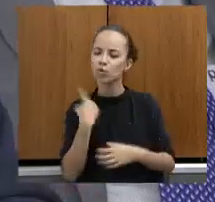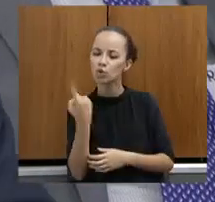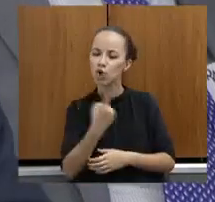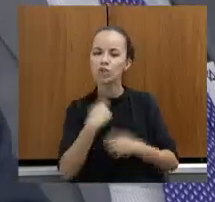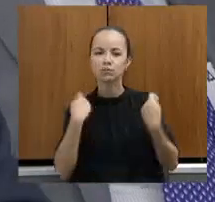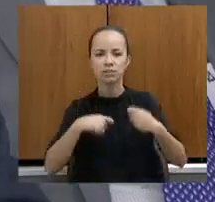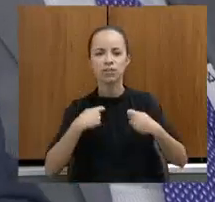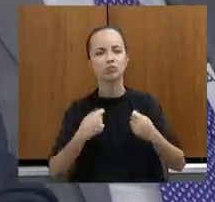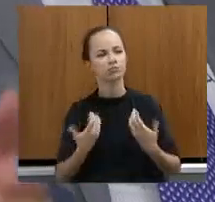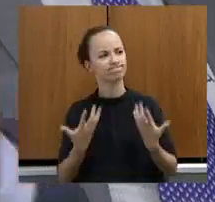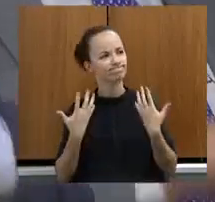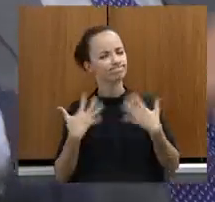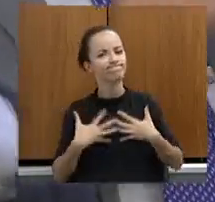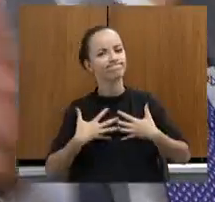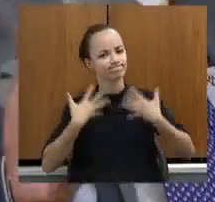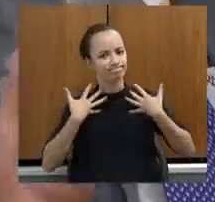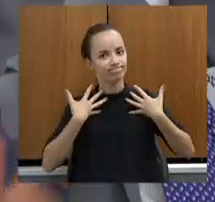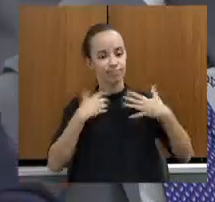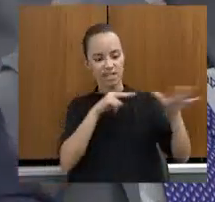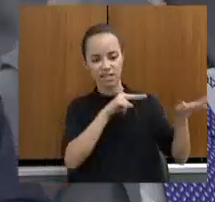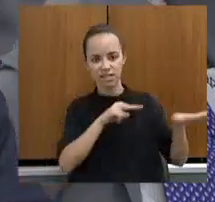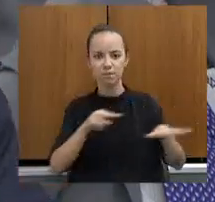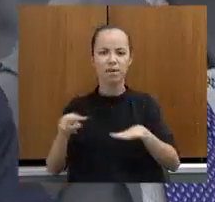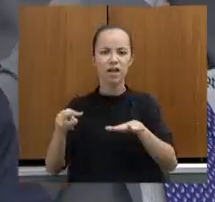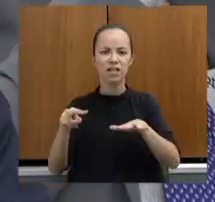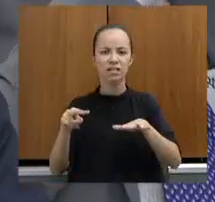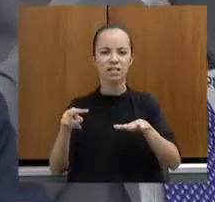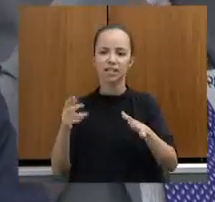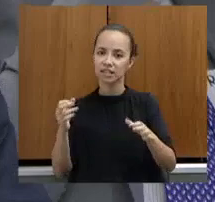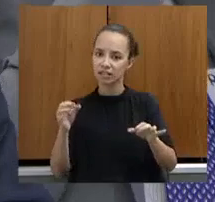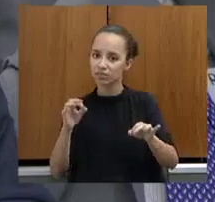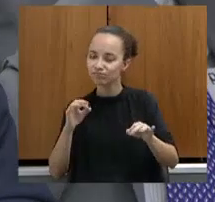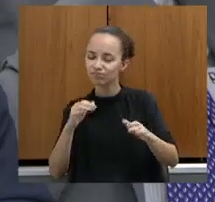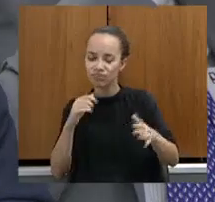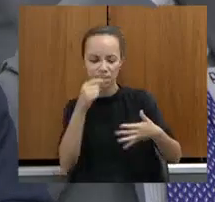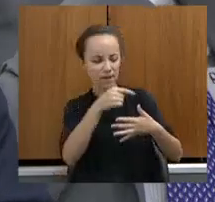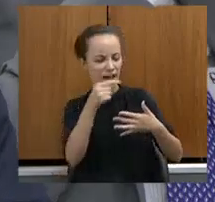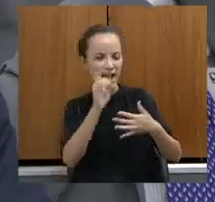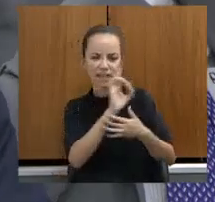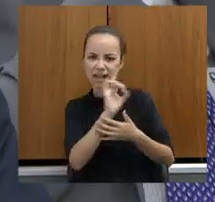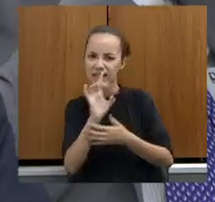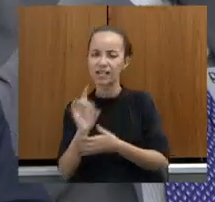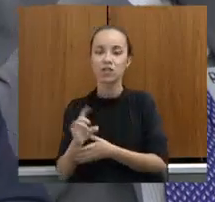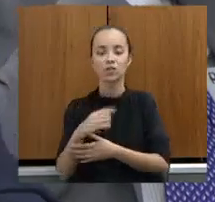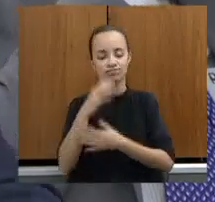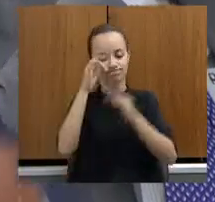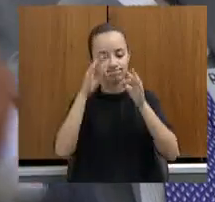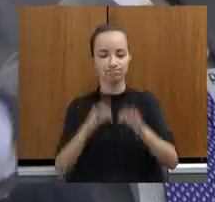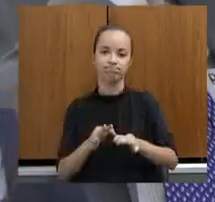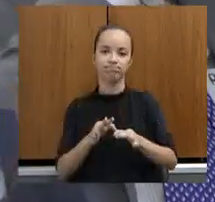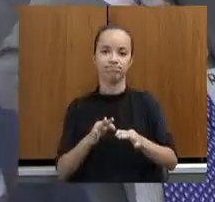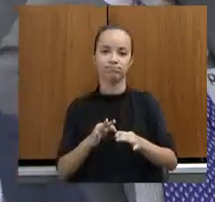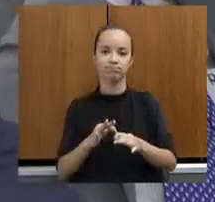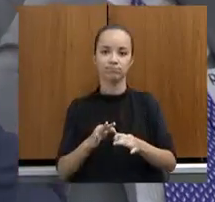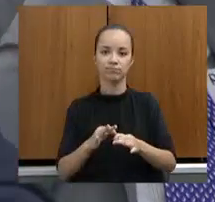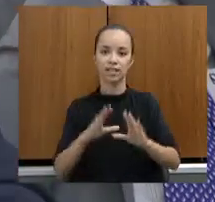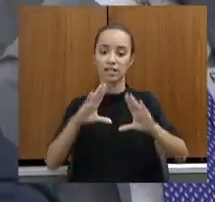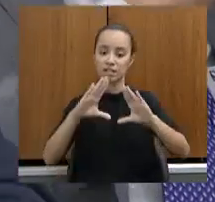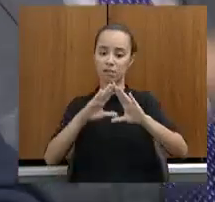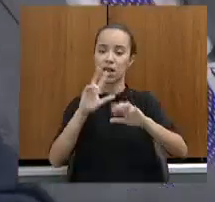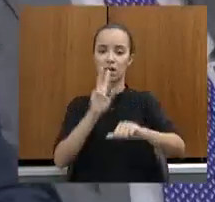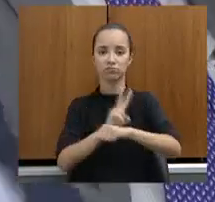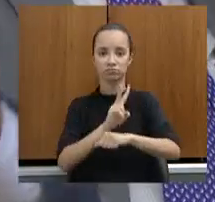festejar Sim essa semana com todos os depoimentos que foram prestados eu tenho certeza absoluta que a assembleia